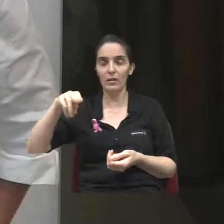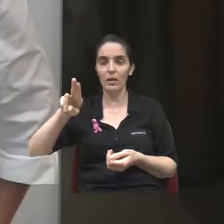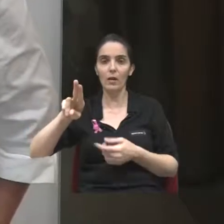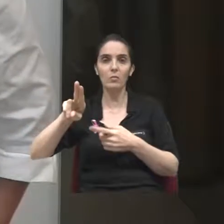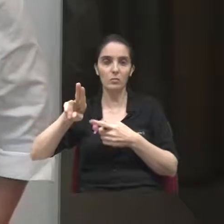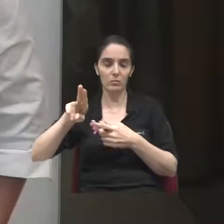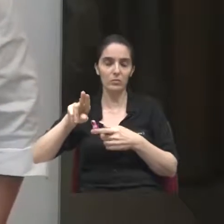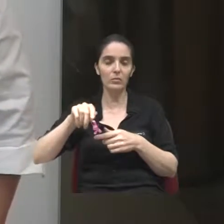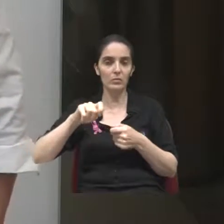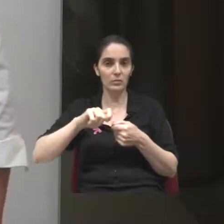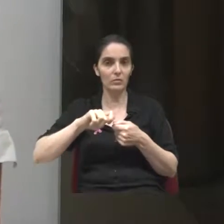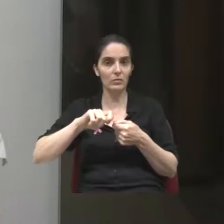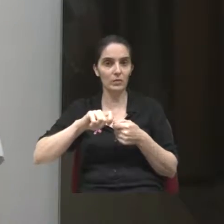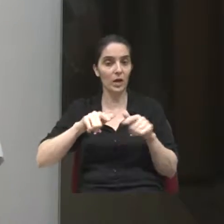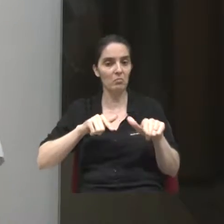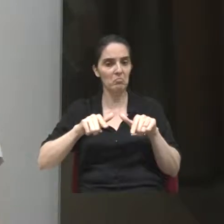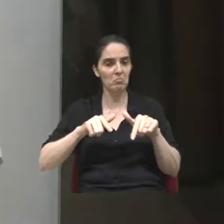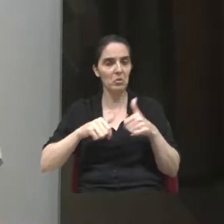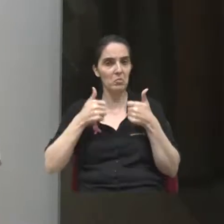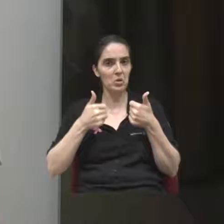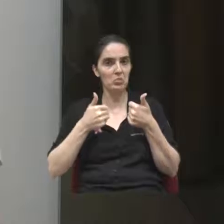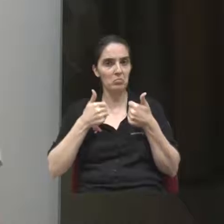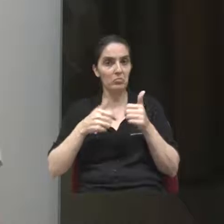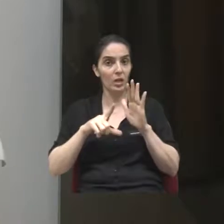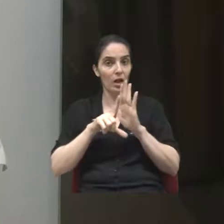na Lei Lucas,